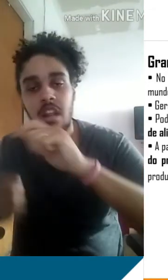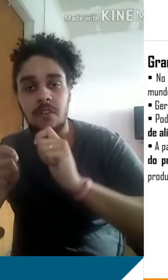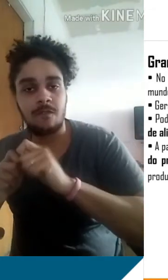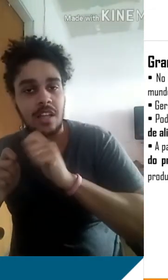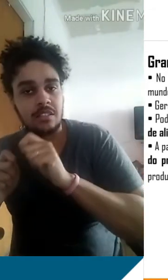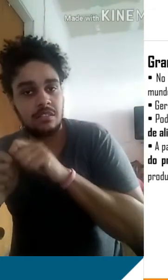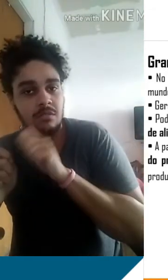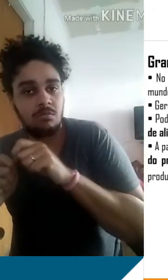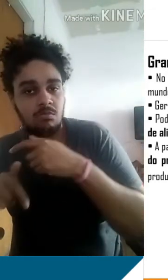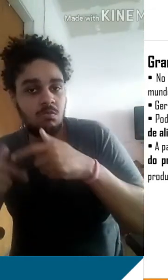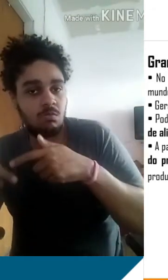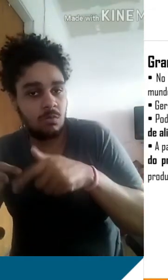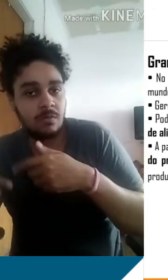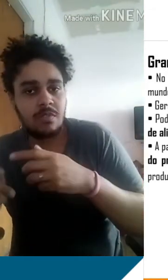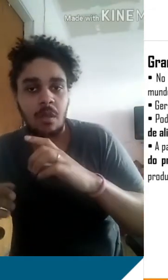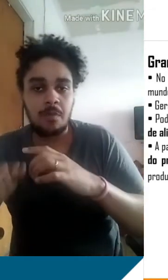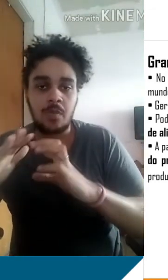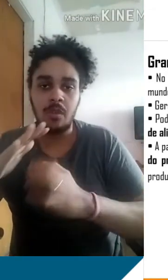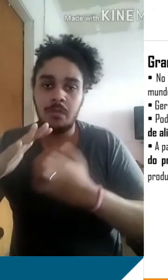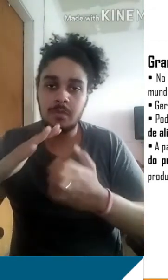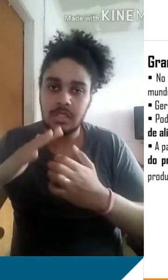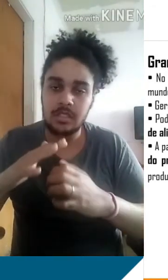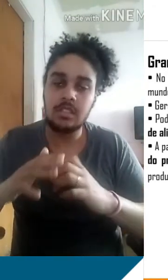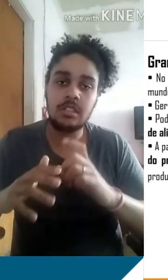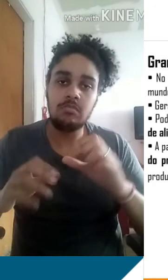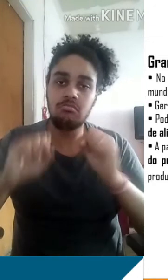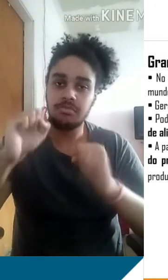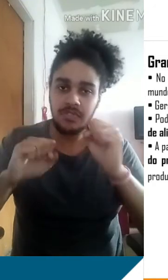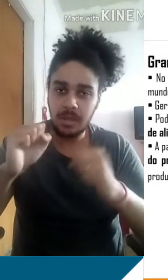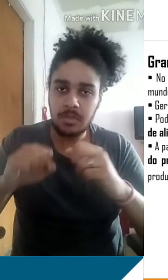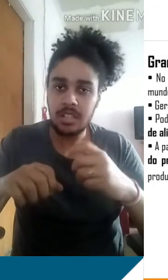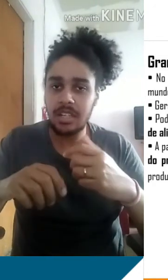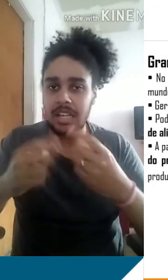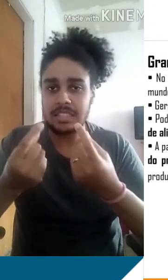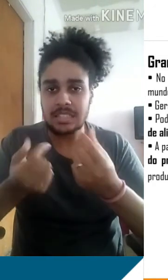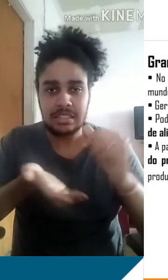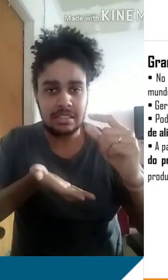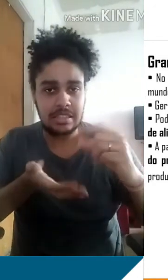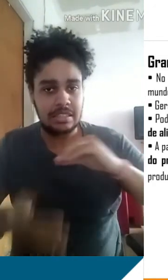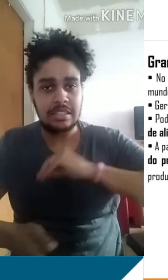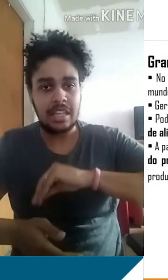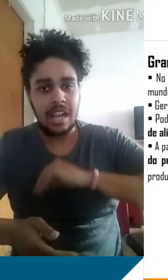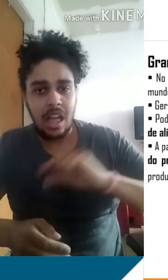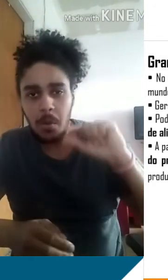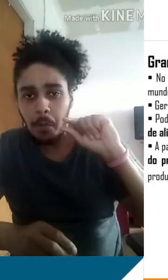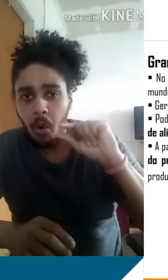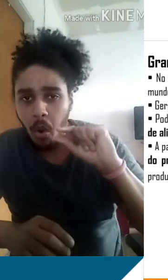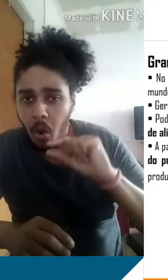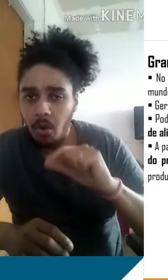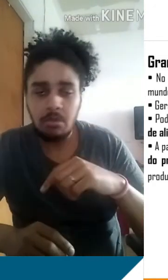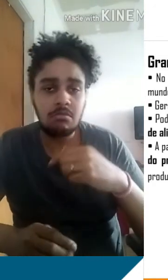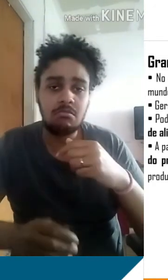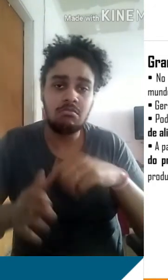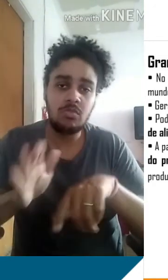leis trabalhistas interessantes e minimamente justas para esses trabalhadores, né, e promovem essa globalização